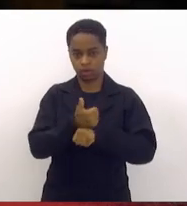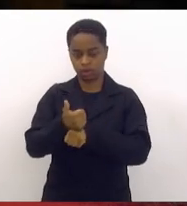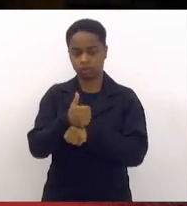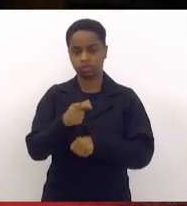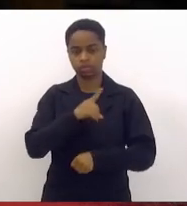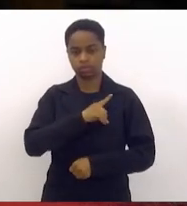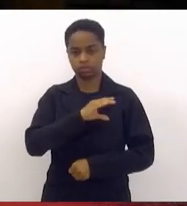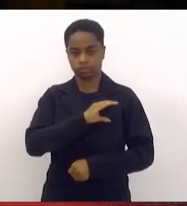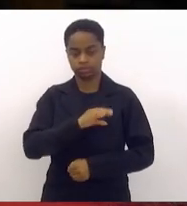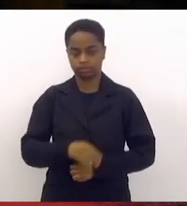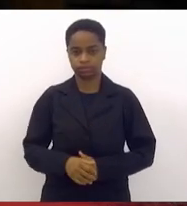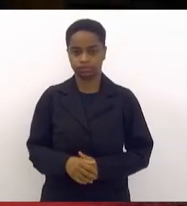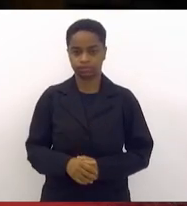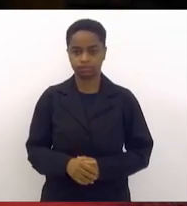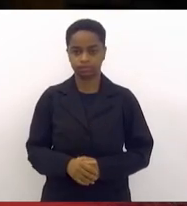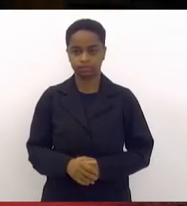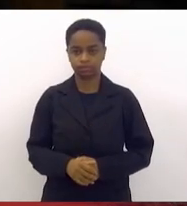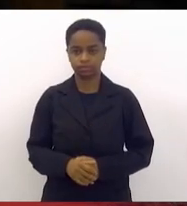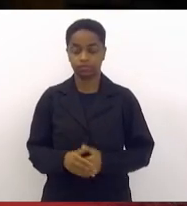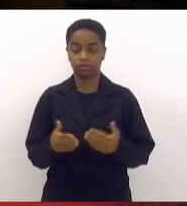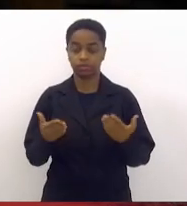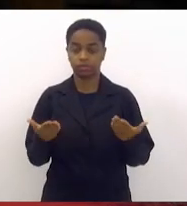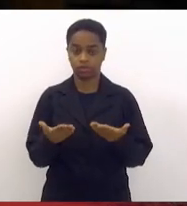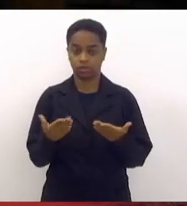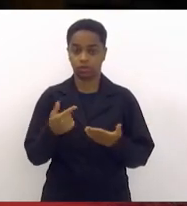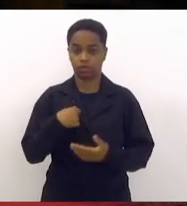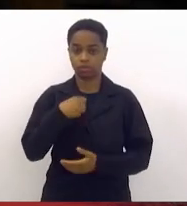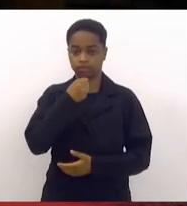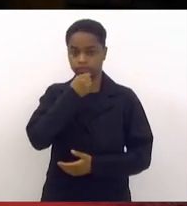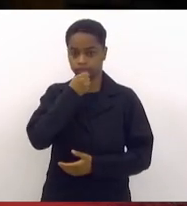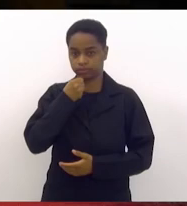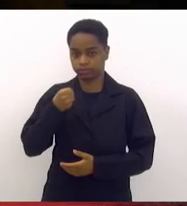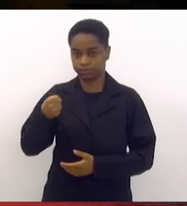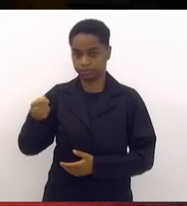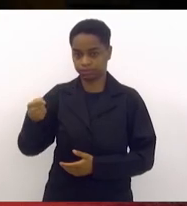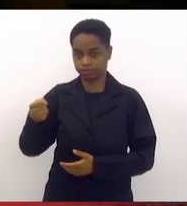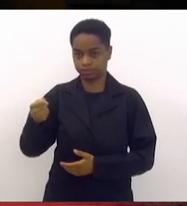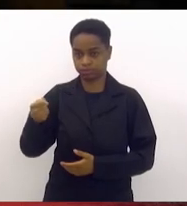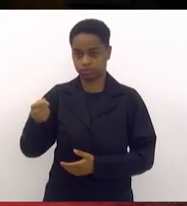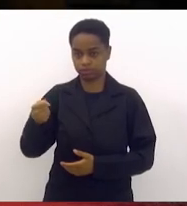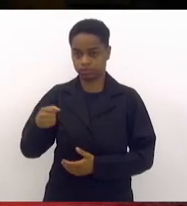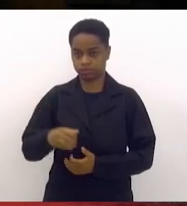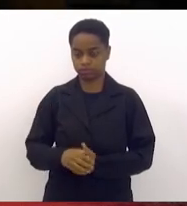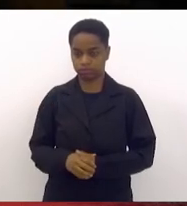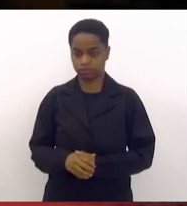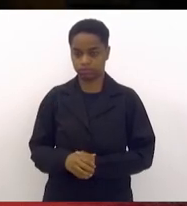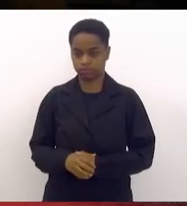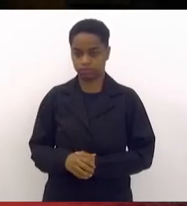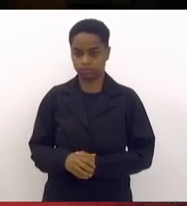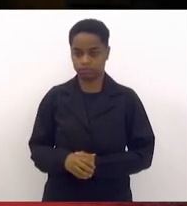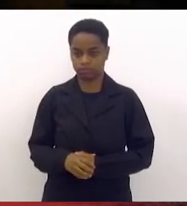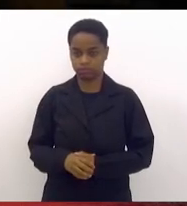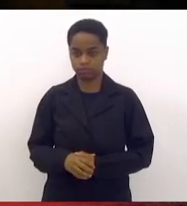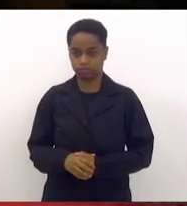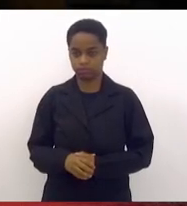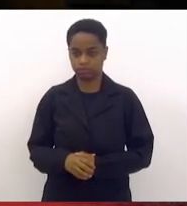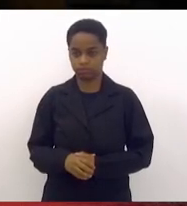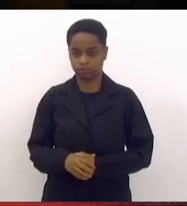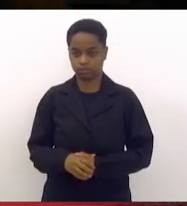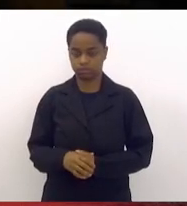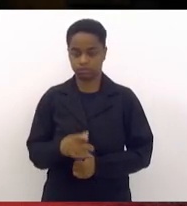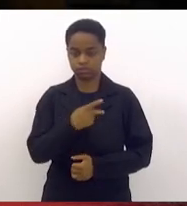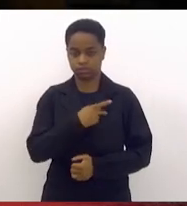Caxias agora eu vou passar a palavra para fazer uso da palavra o